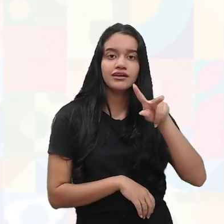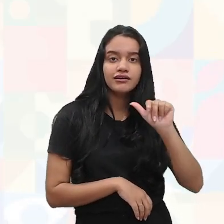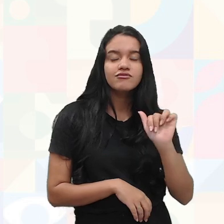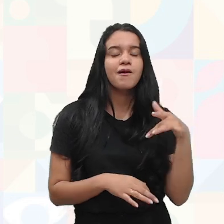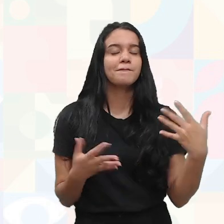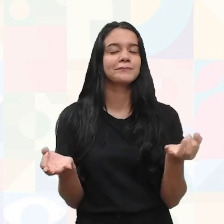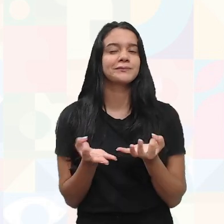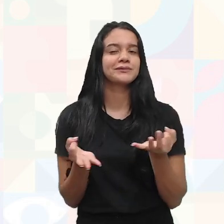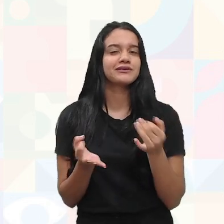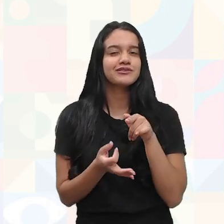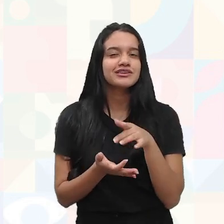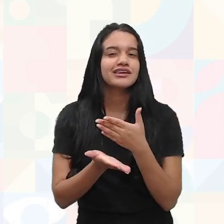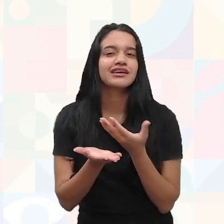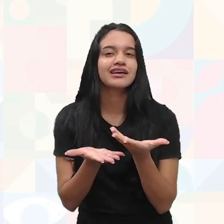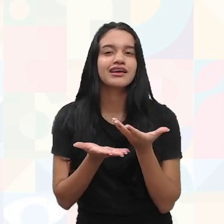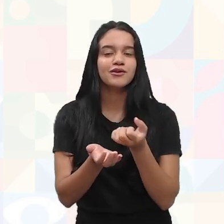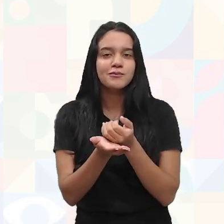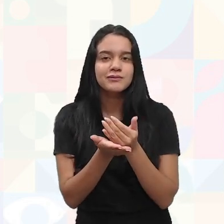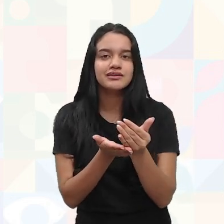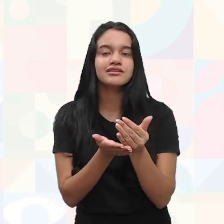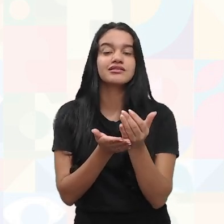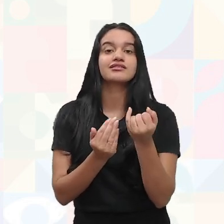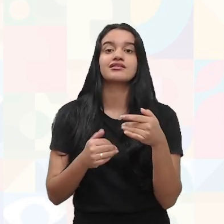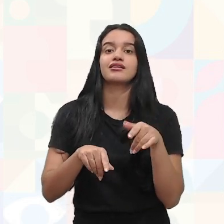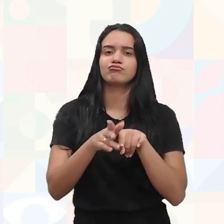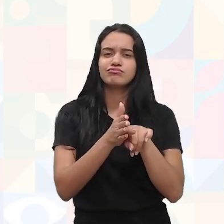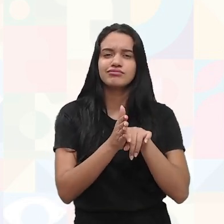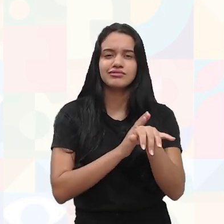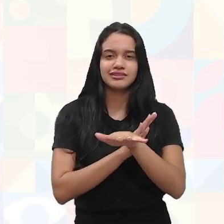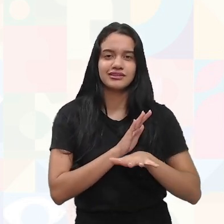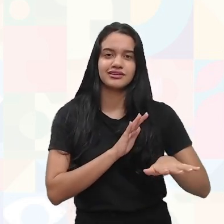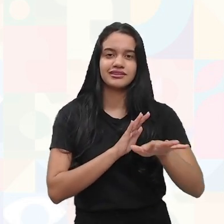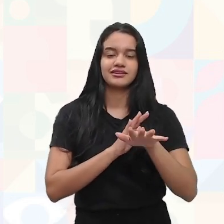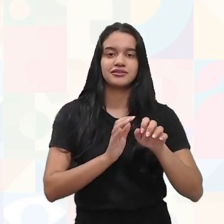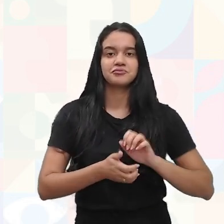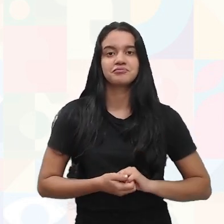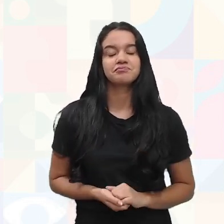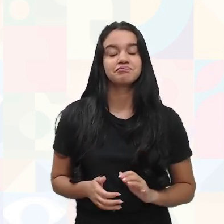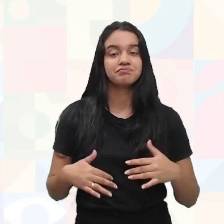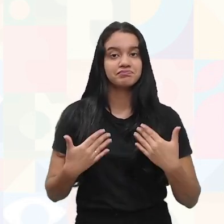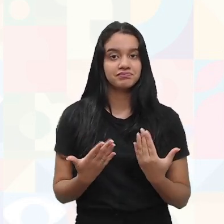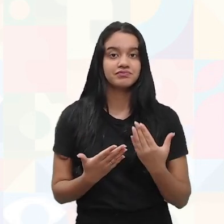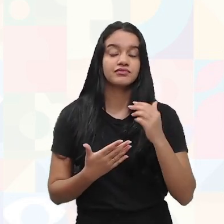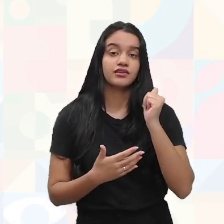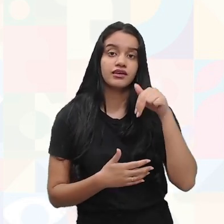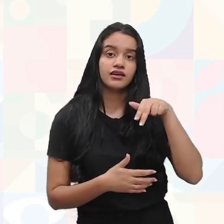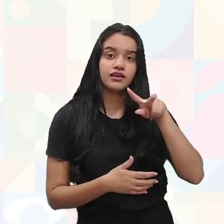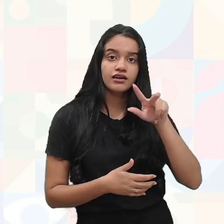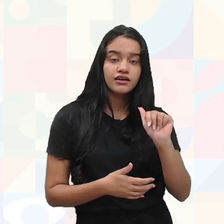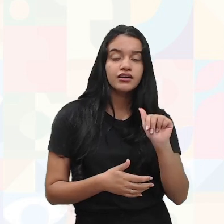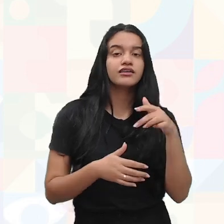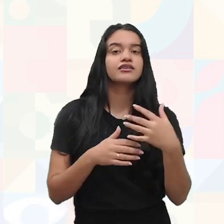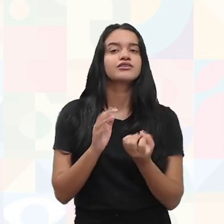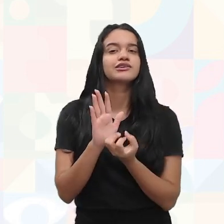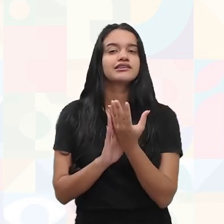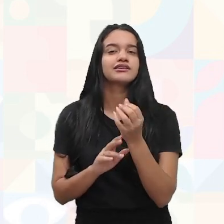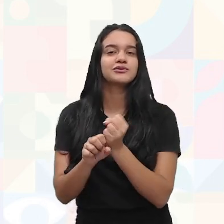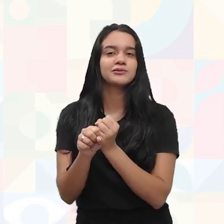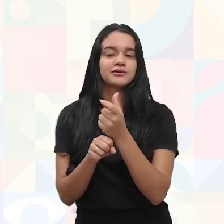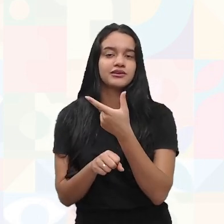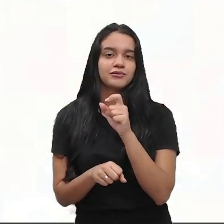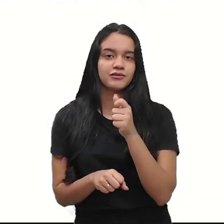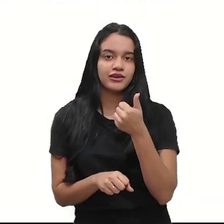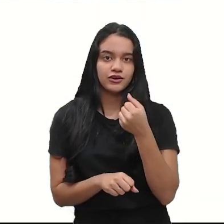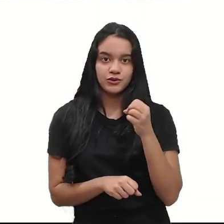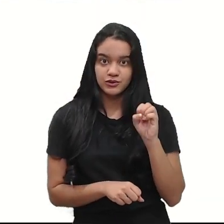começar a explorar essa área. O Canva foi fundado em 2012 na